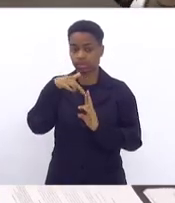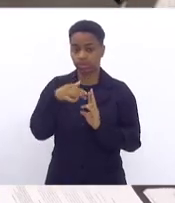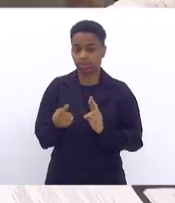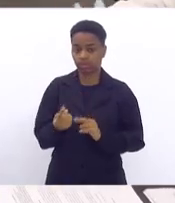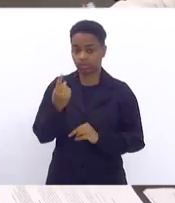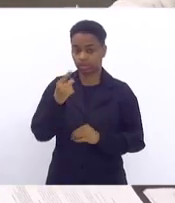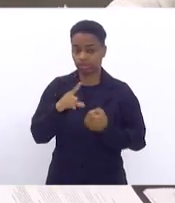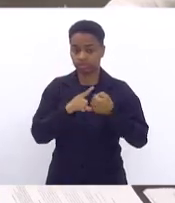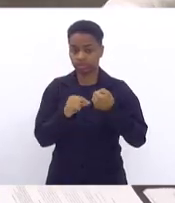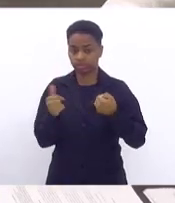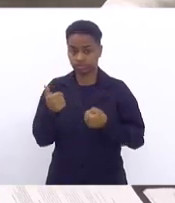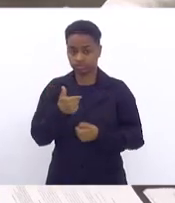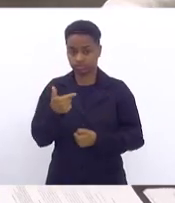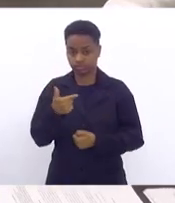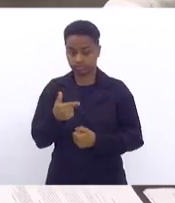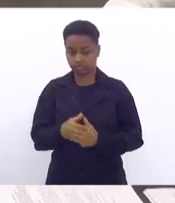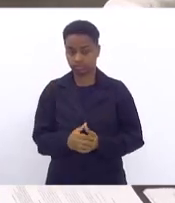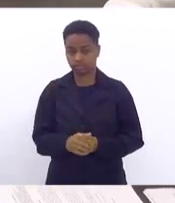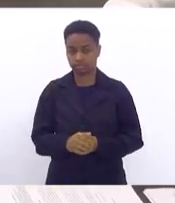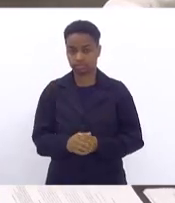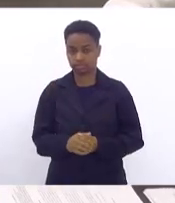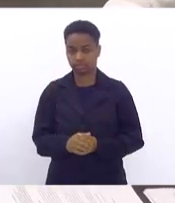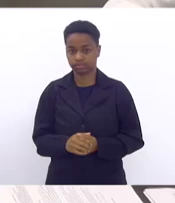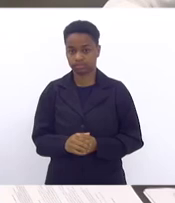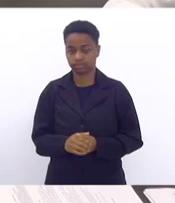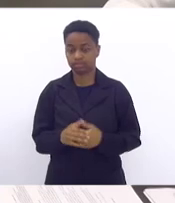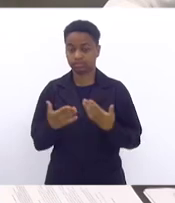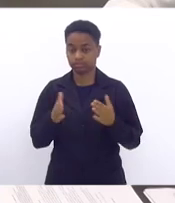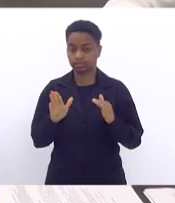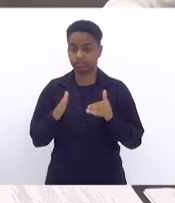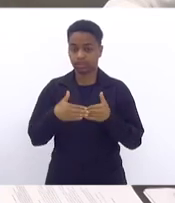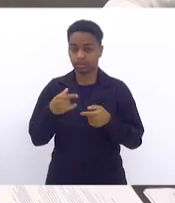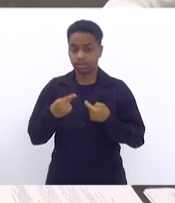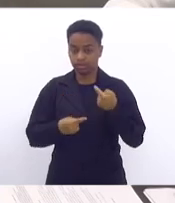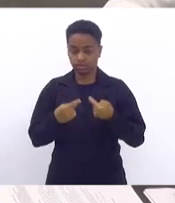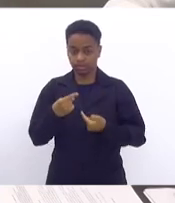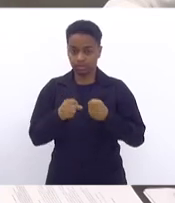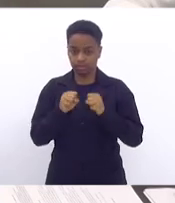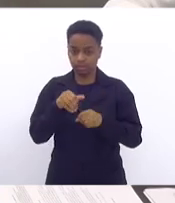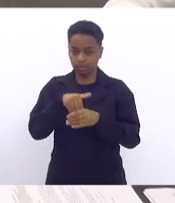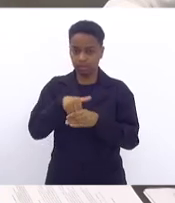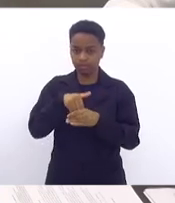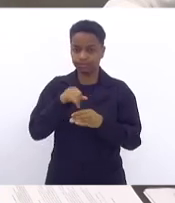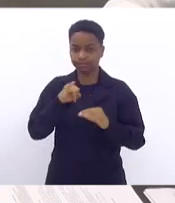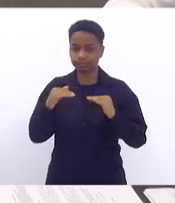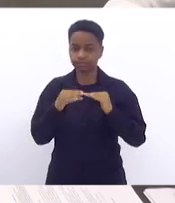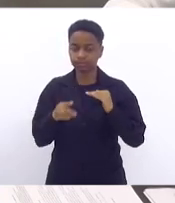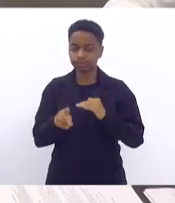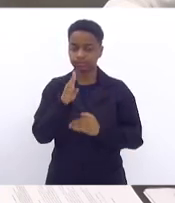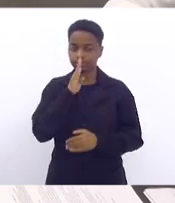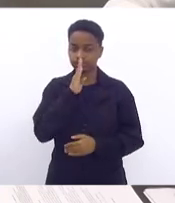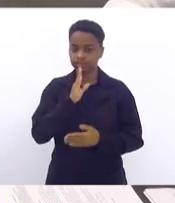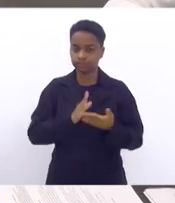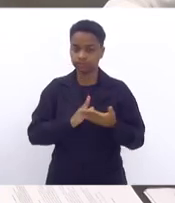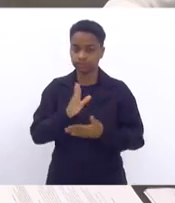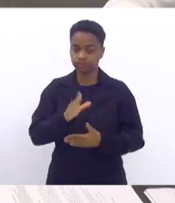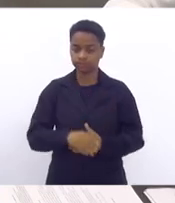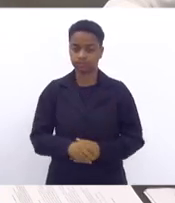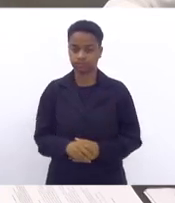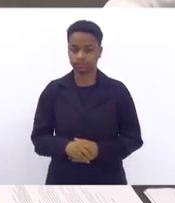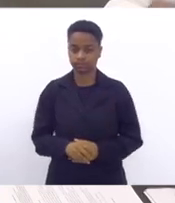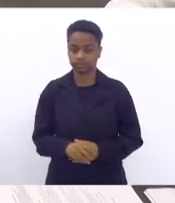artigo 2º. Então, encerrada a discussão, em votação, os senhores que aprovam permaneçam como estão,